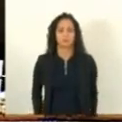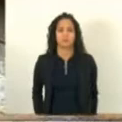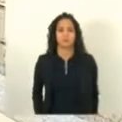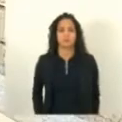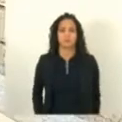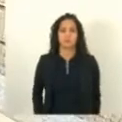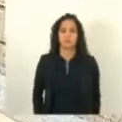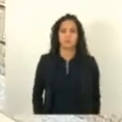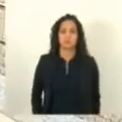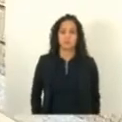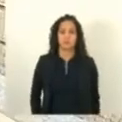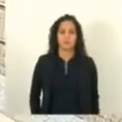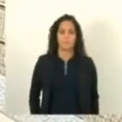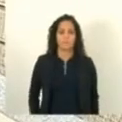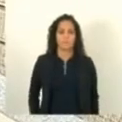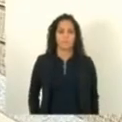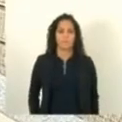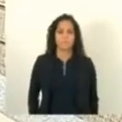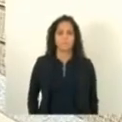Tá aéreo.